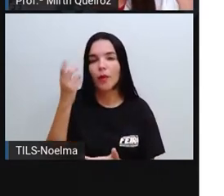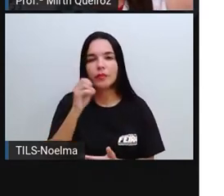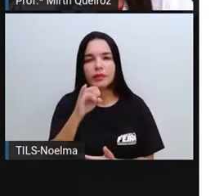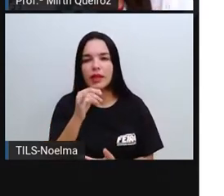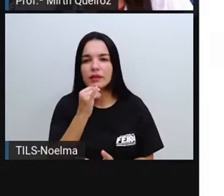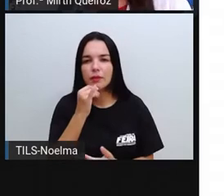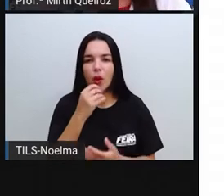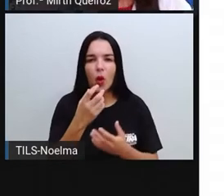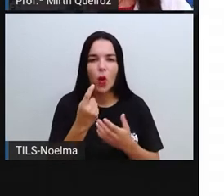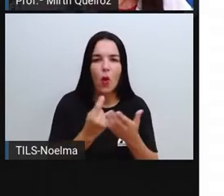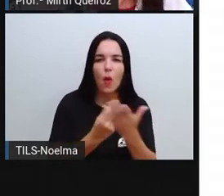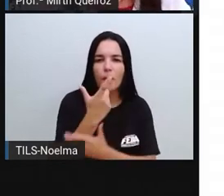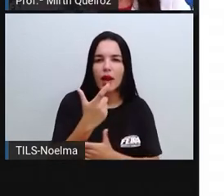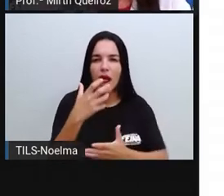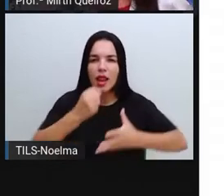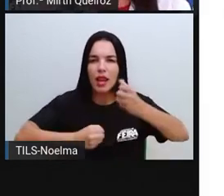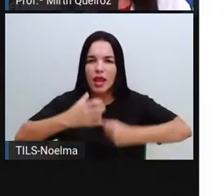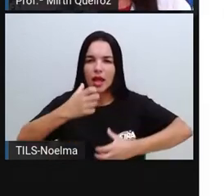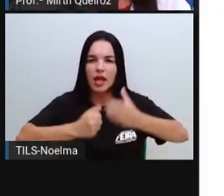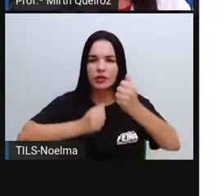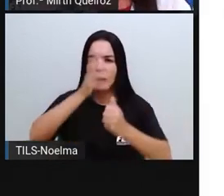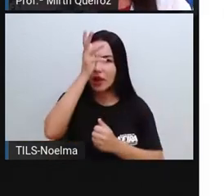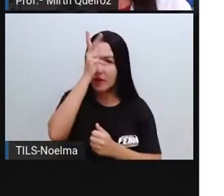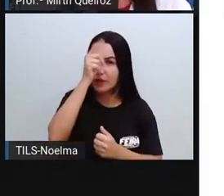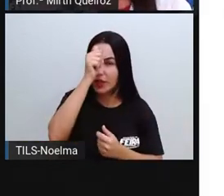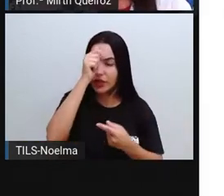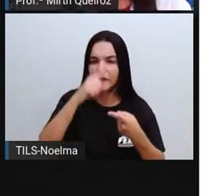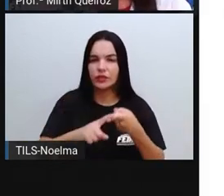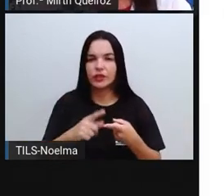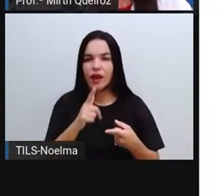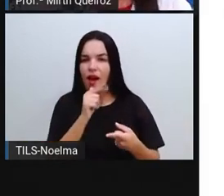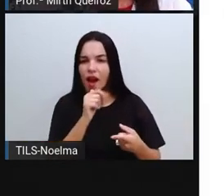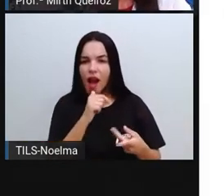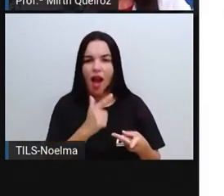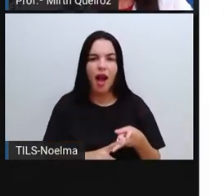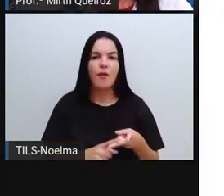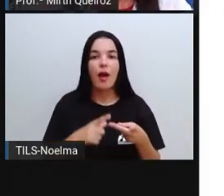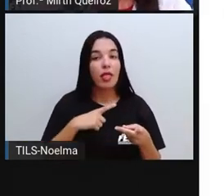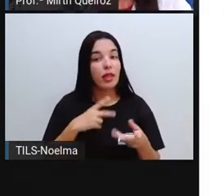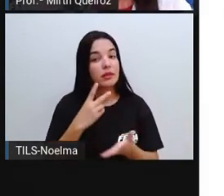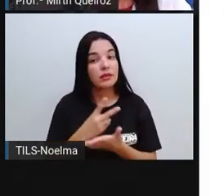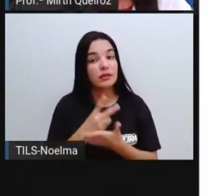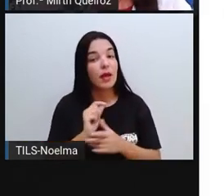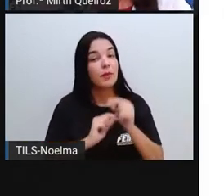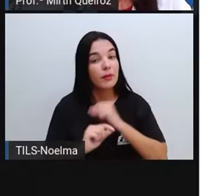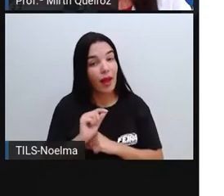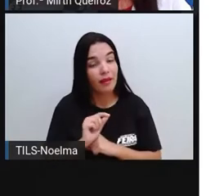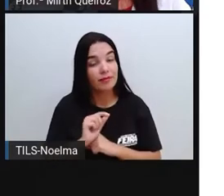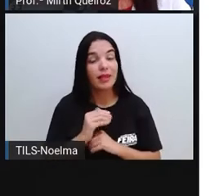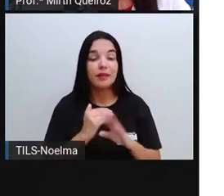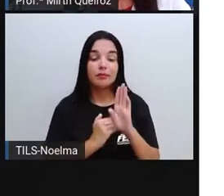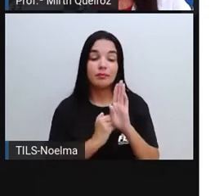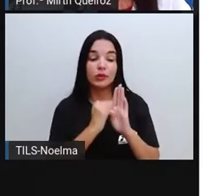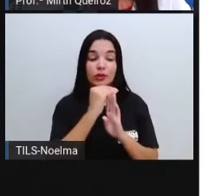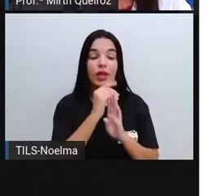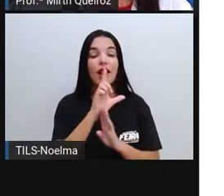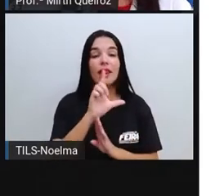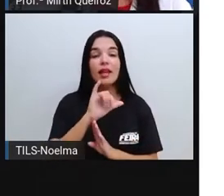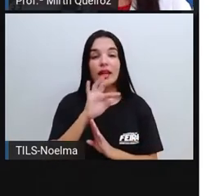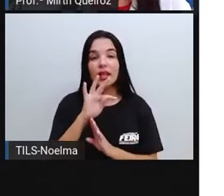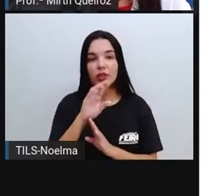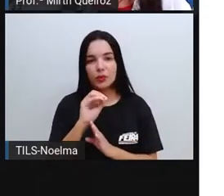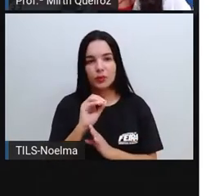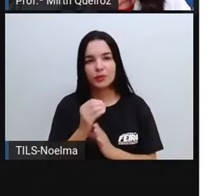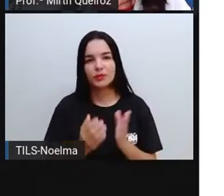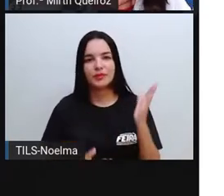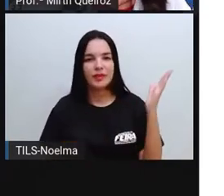comprar refrigerante, água, entre outros líquidos, sempre são medidos em litros, né? E